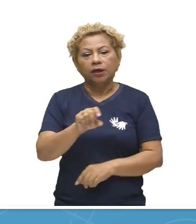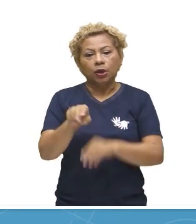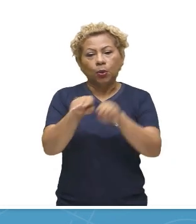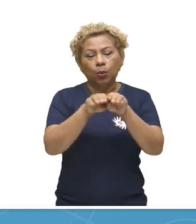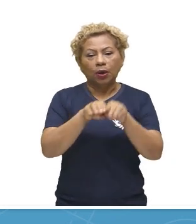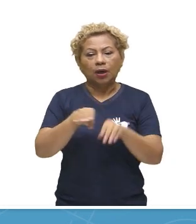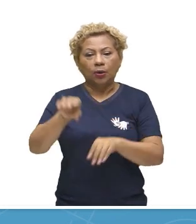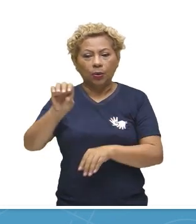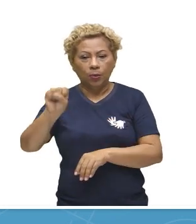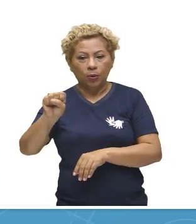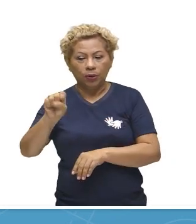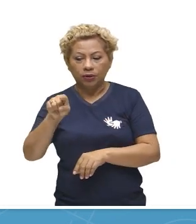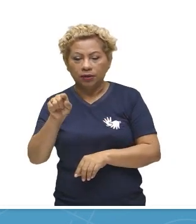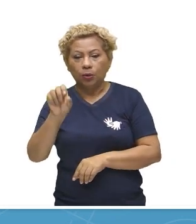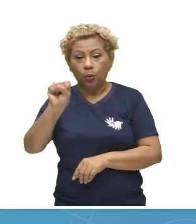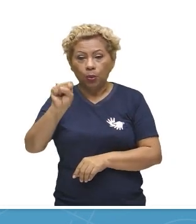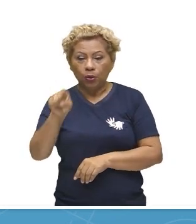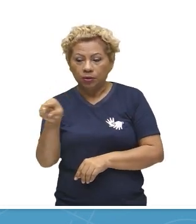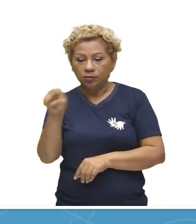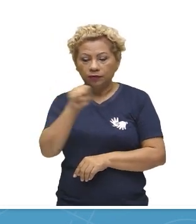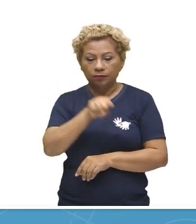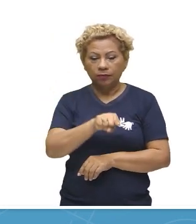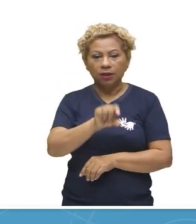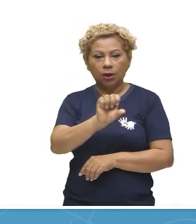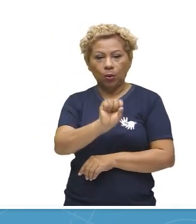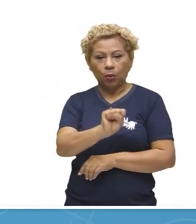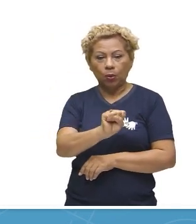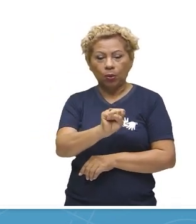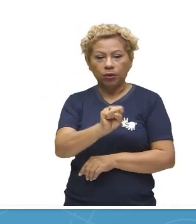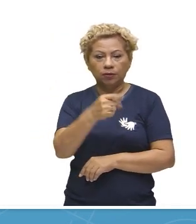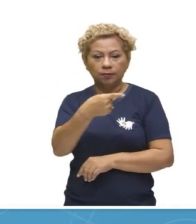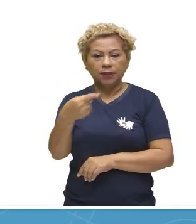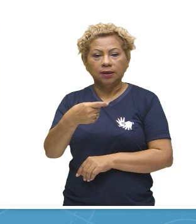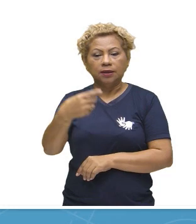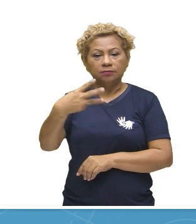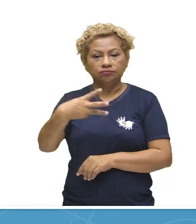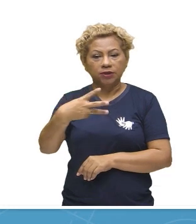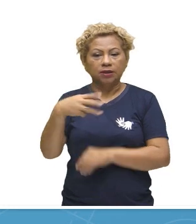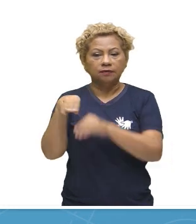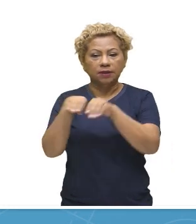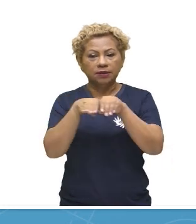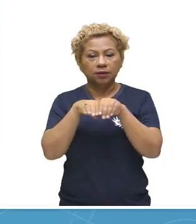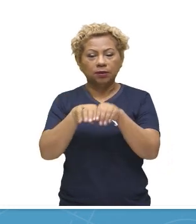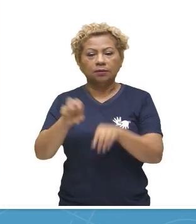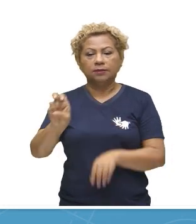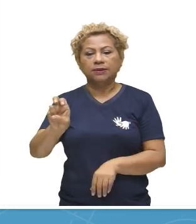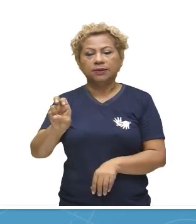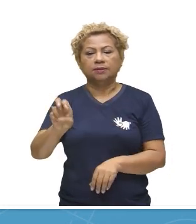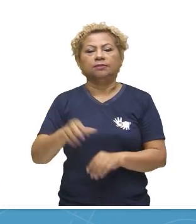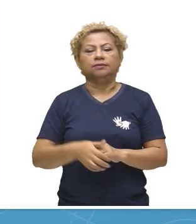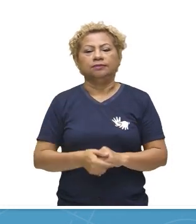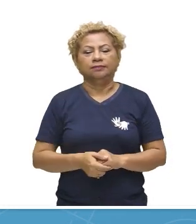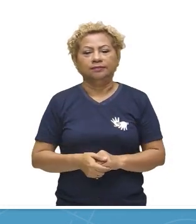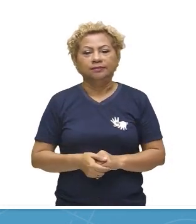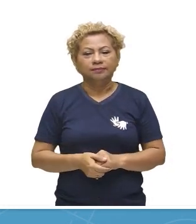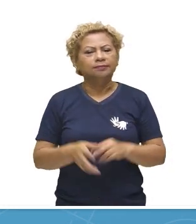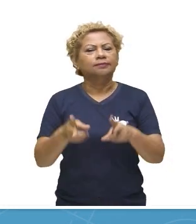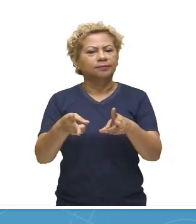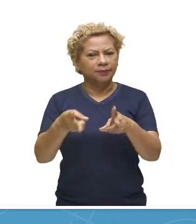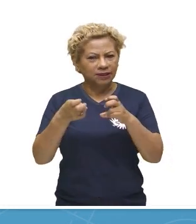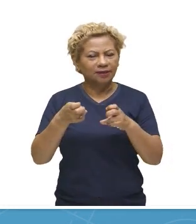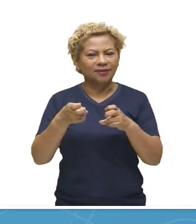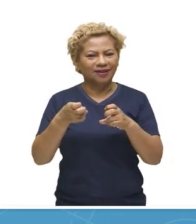uma subtração, olha só. Então, a operação de subtração aqui embaixo desfez a